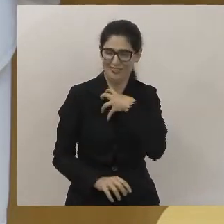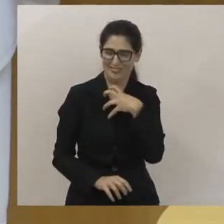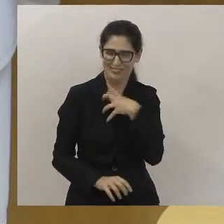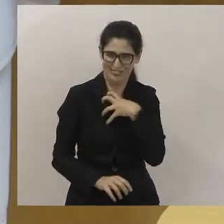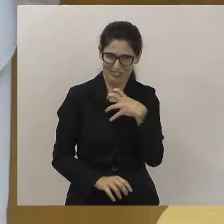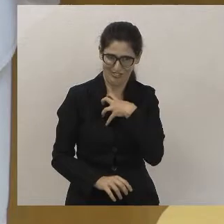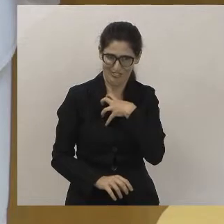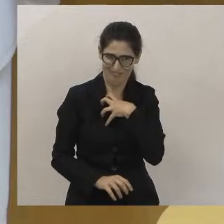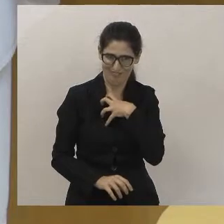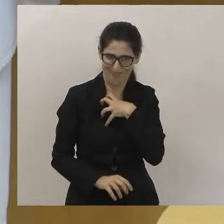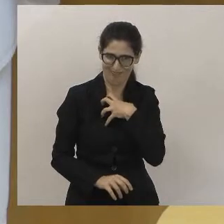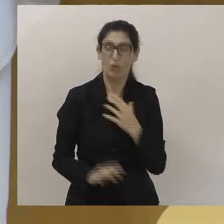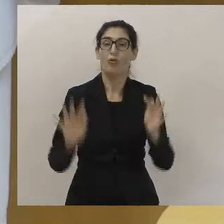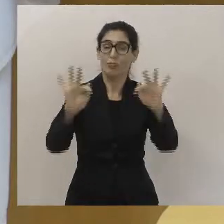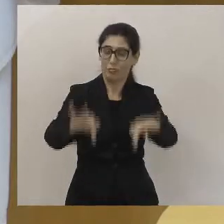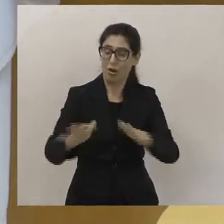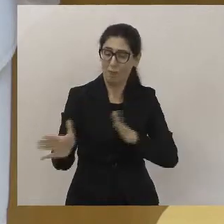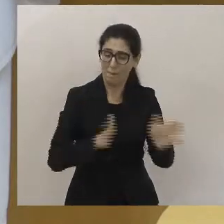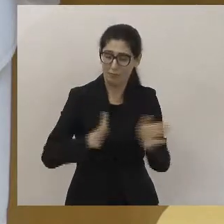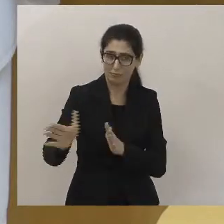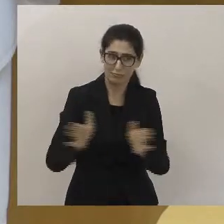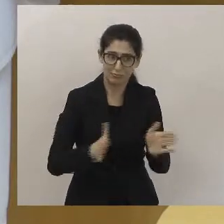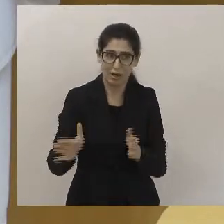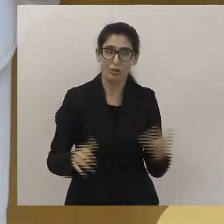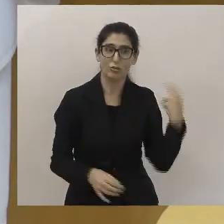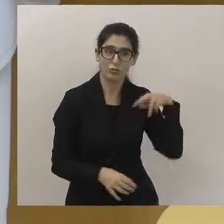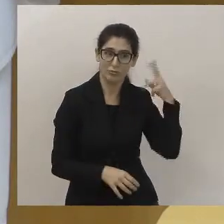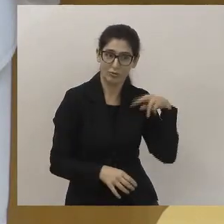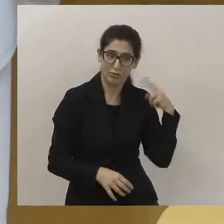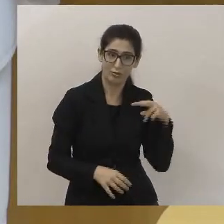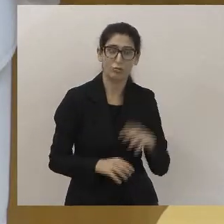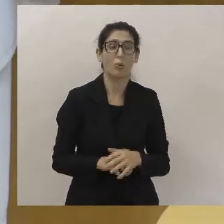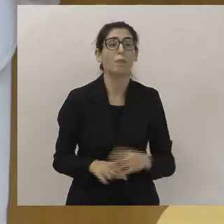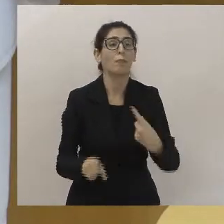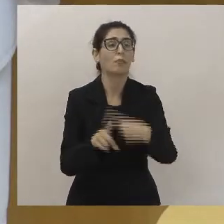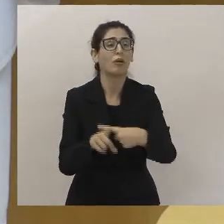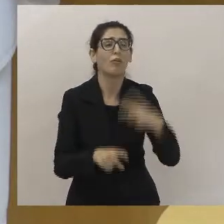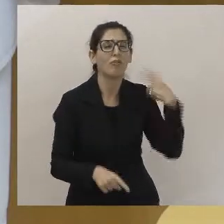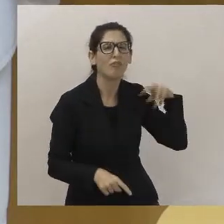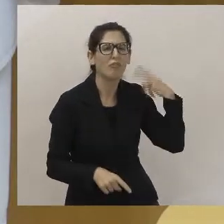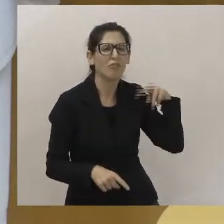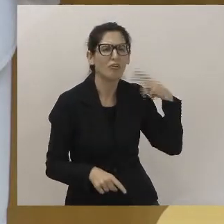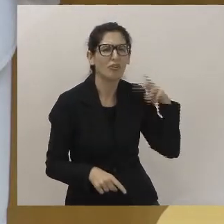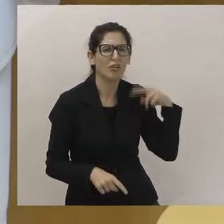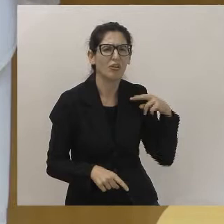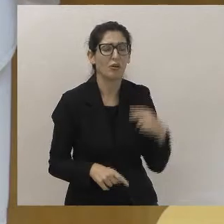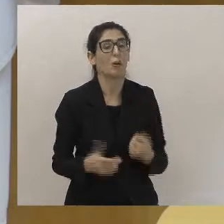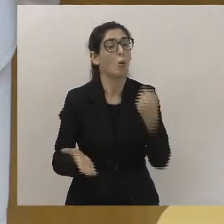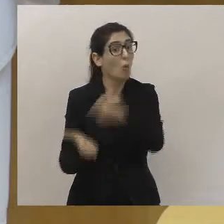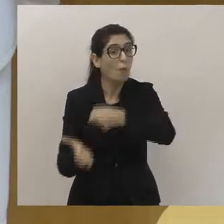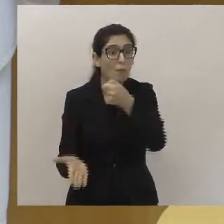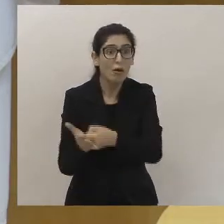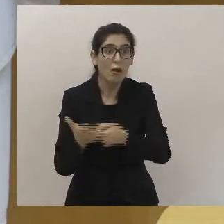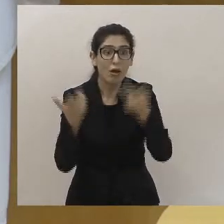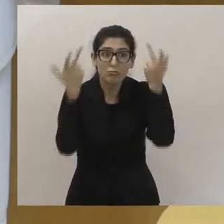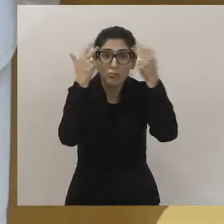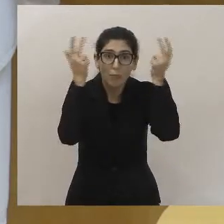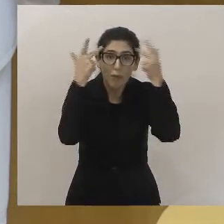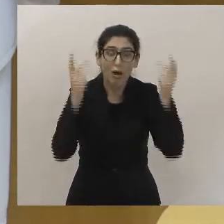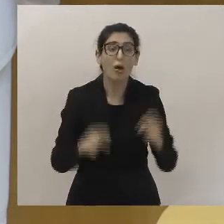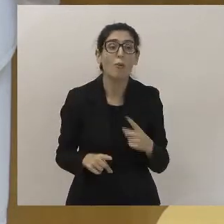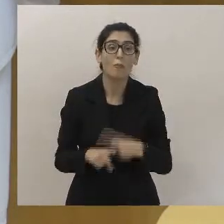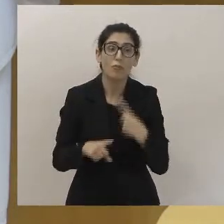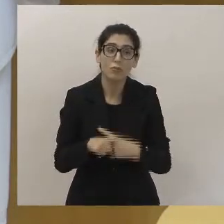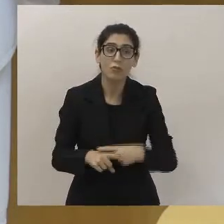mandato desses vereadores que aqui se encontra o do nosso executivo porque o vereador não tem a força de cobrar disse a voz de vocês